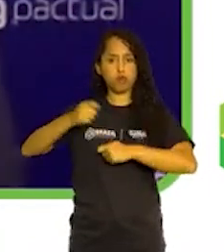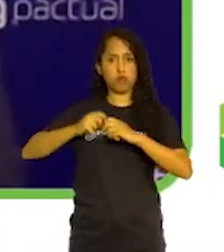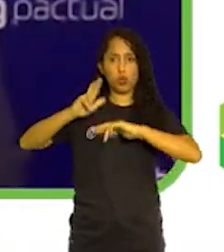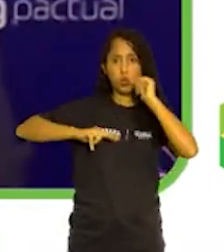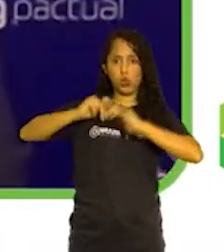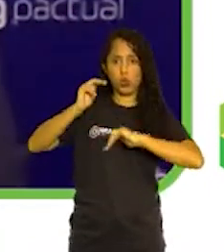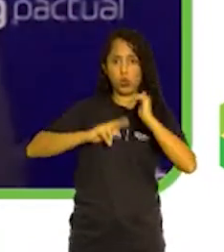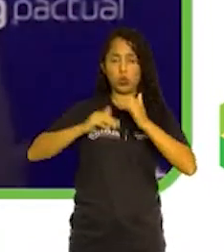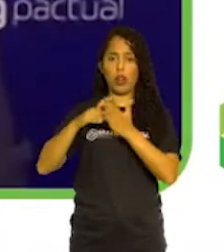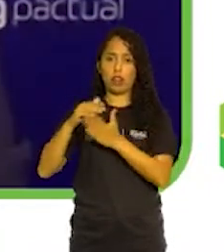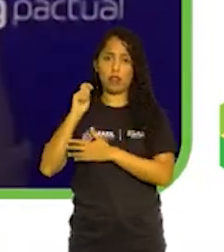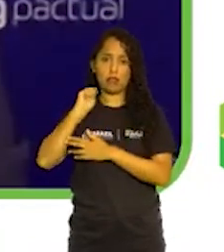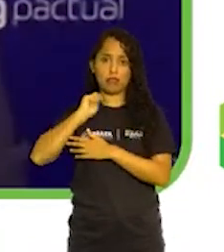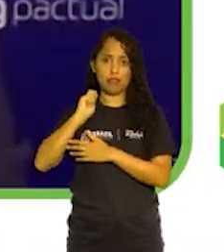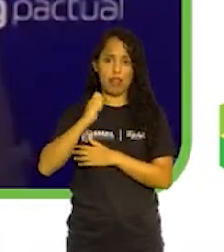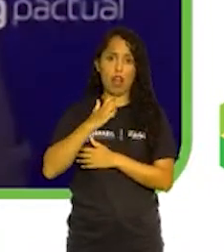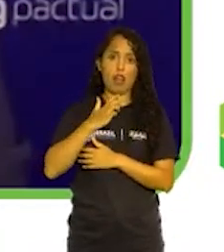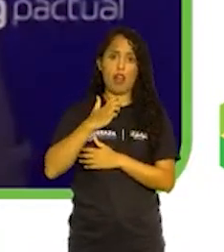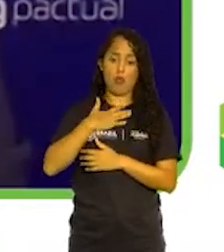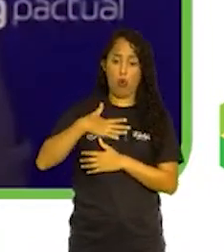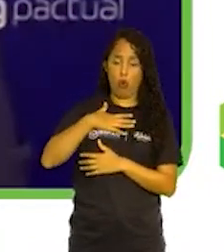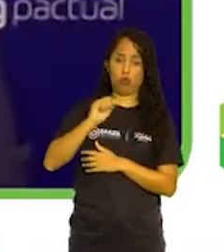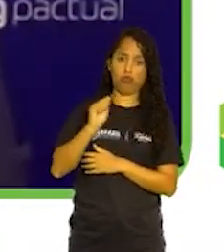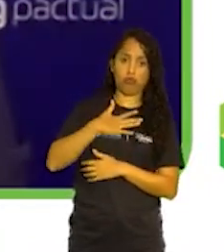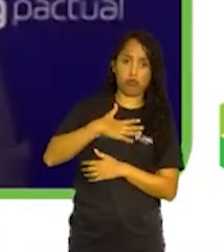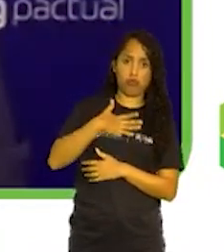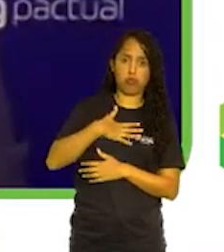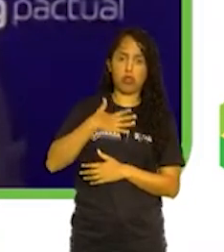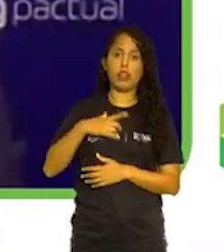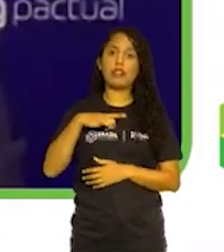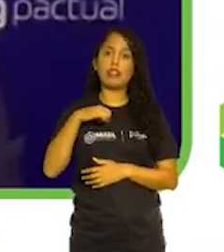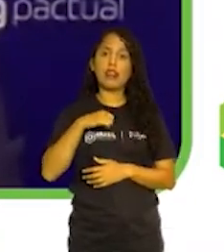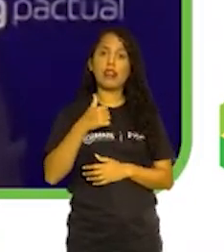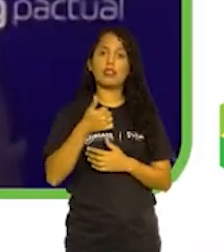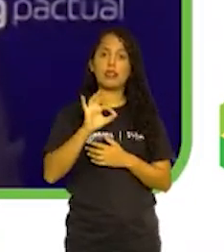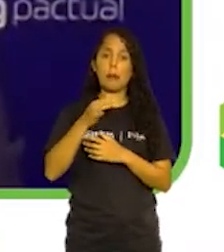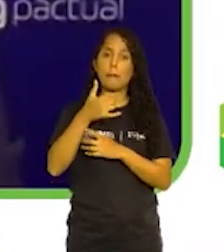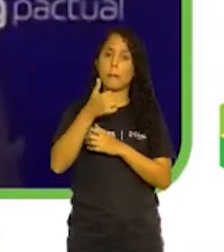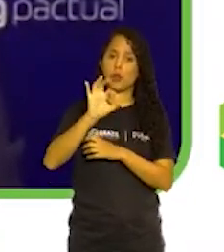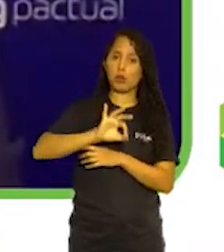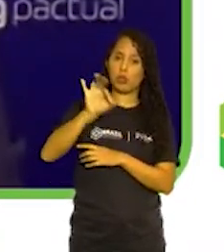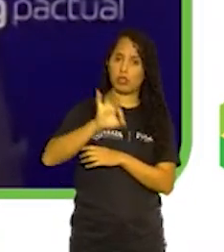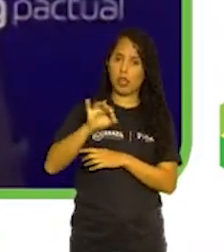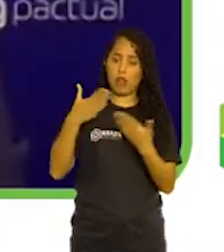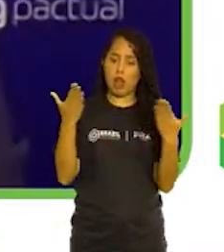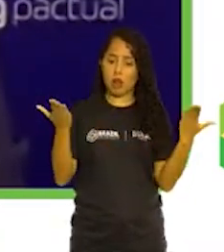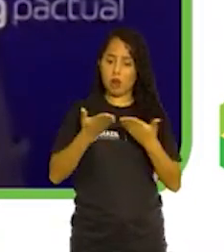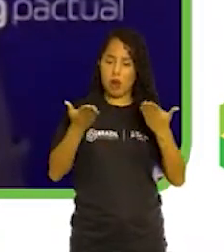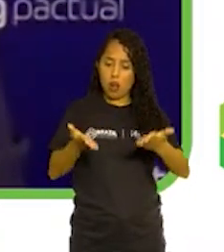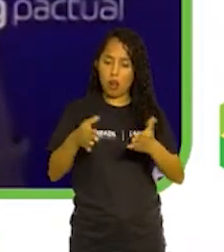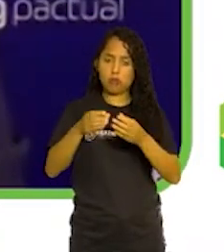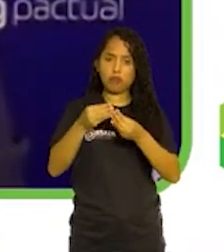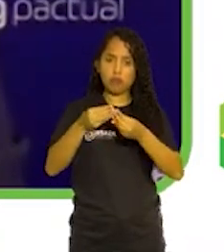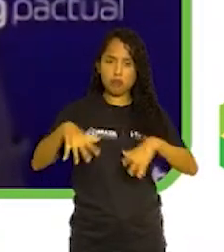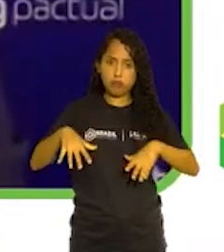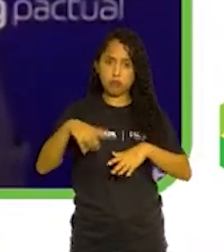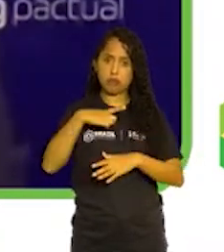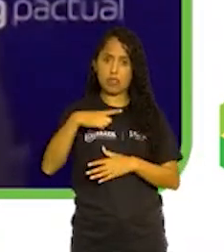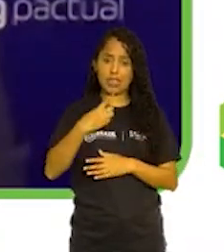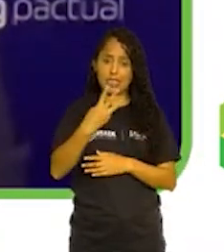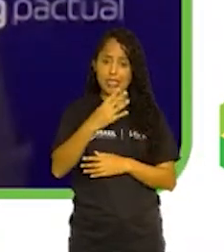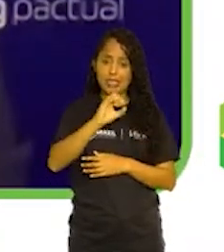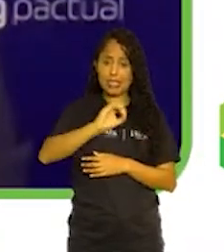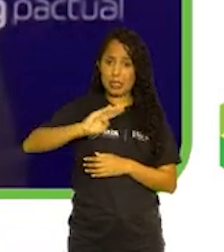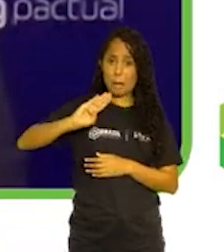passado, até junho, foi 2%, o que significa que o espaço para o crescimento da despesa esse ano é apenas de 30 bilhões de